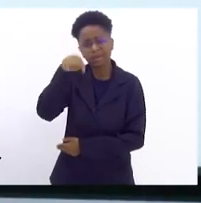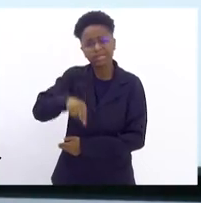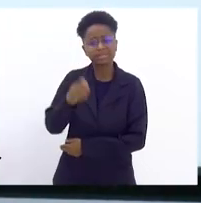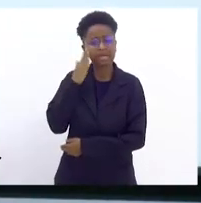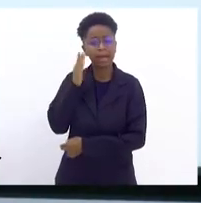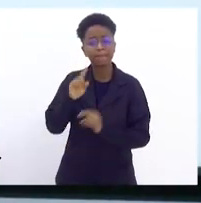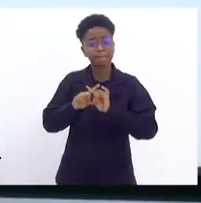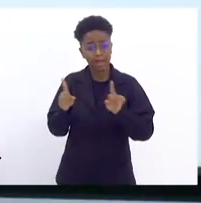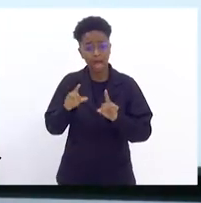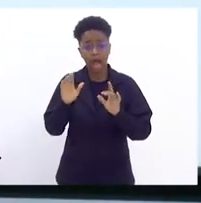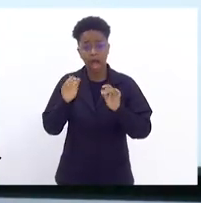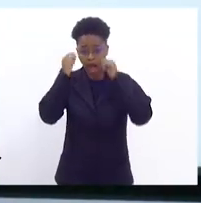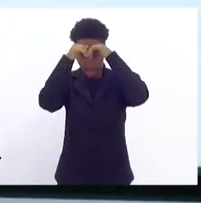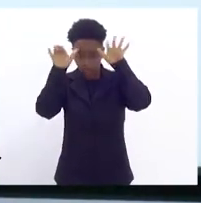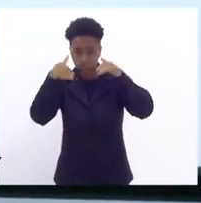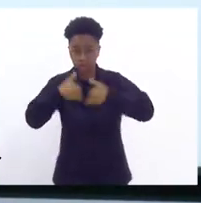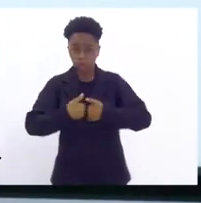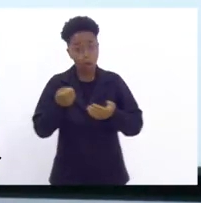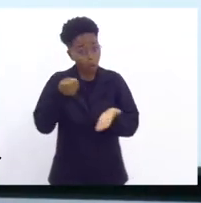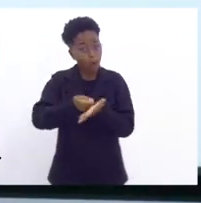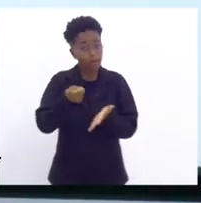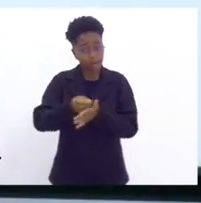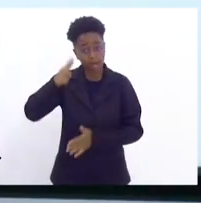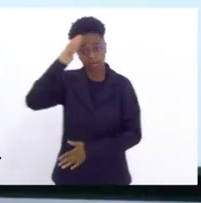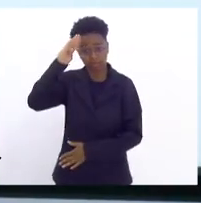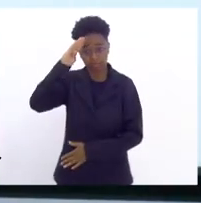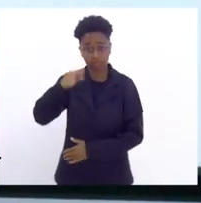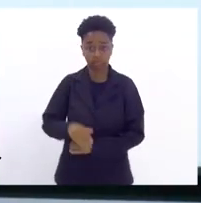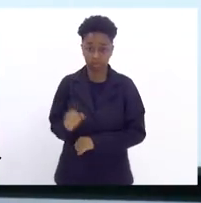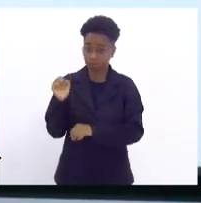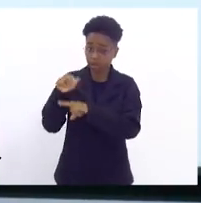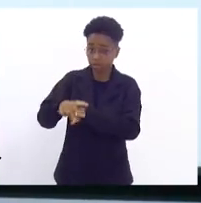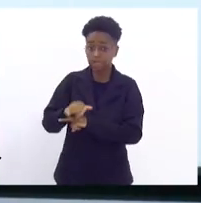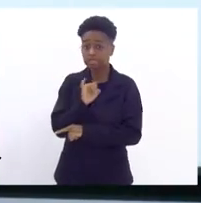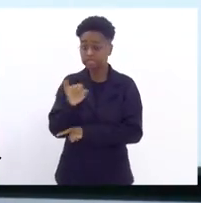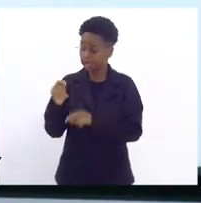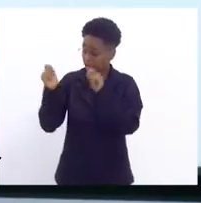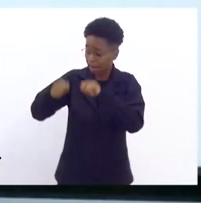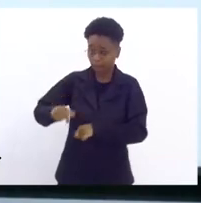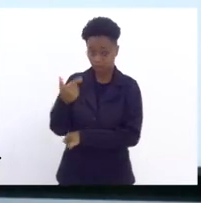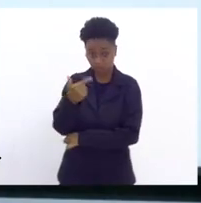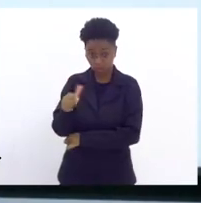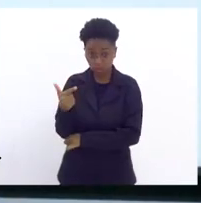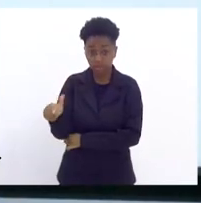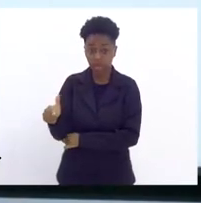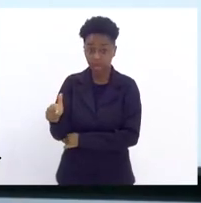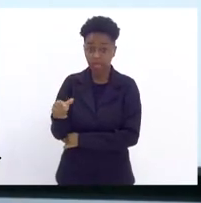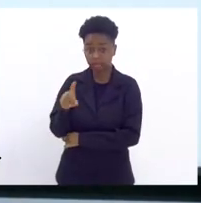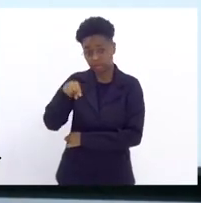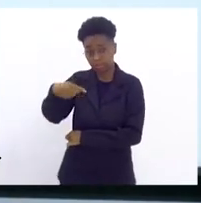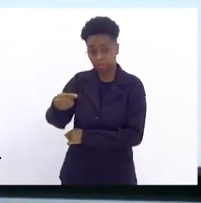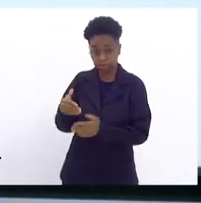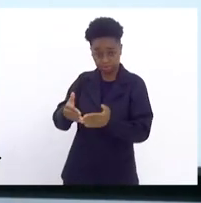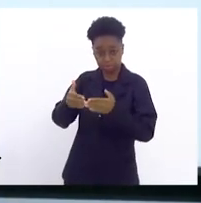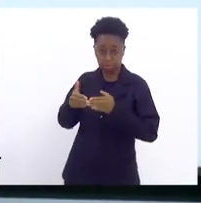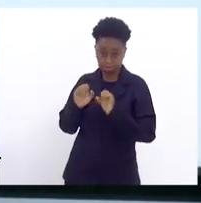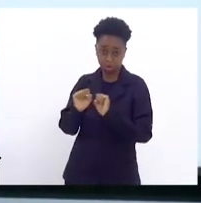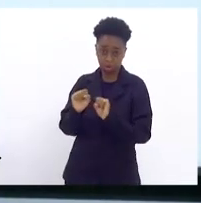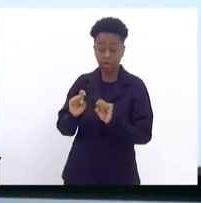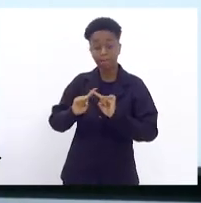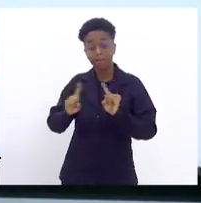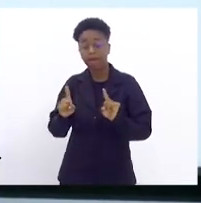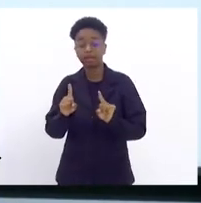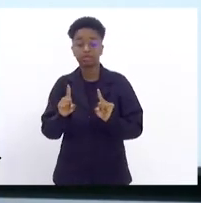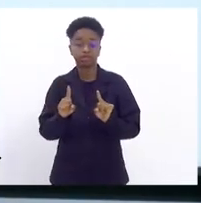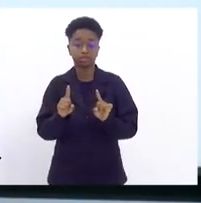mas autista É obrigatório o serviço militar se ele não tiver capacidade ele vai ser isento lá na hora vamos dizer não tudo bem